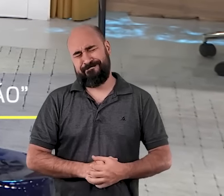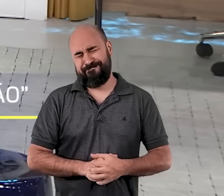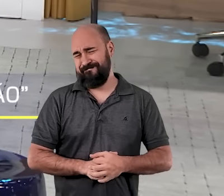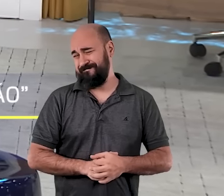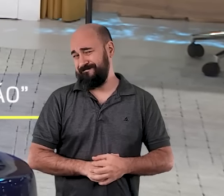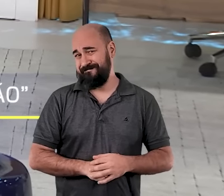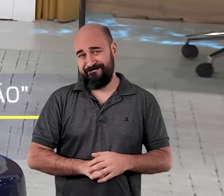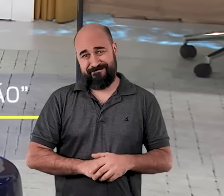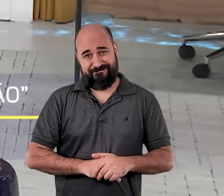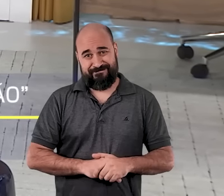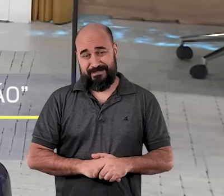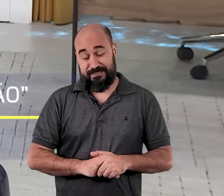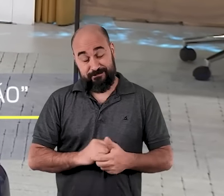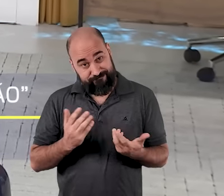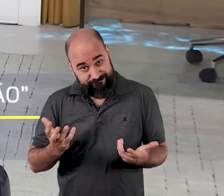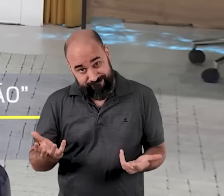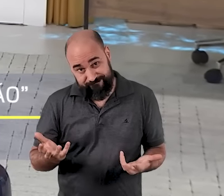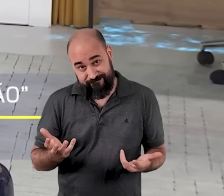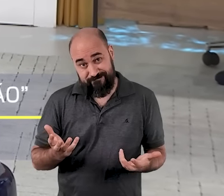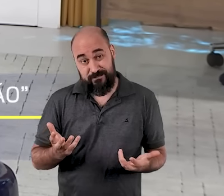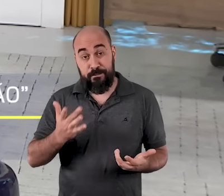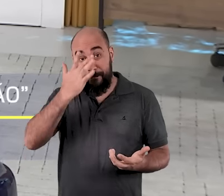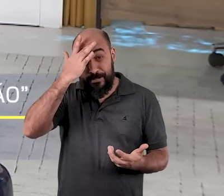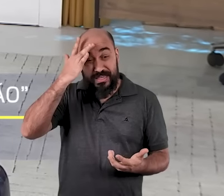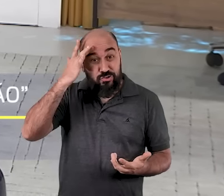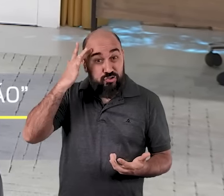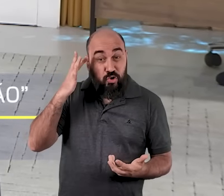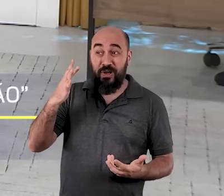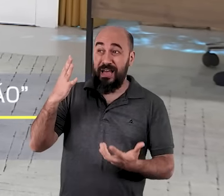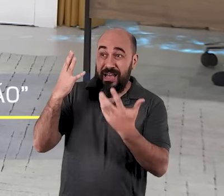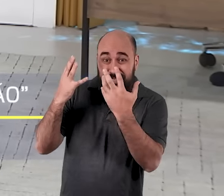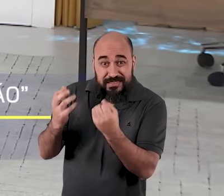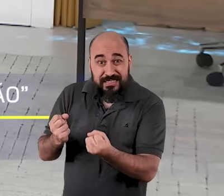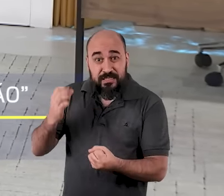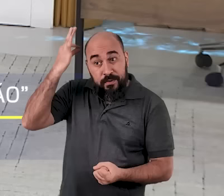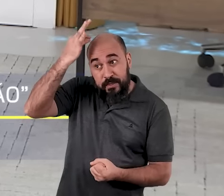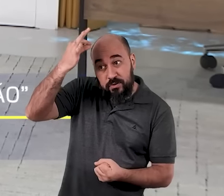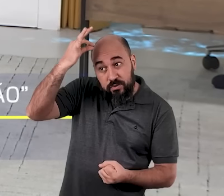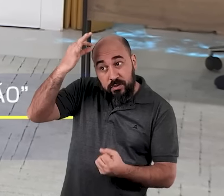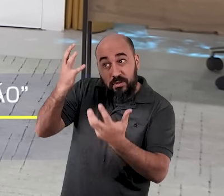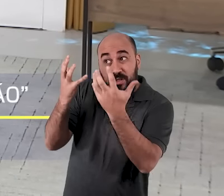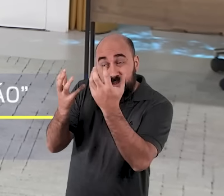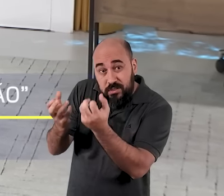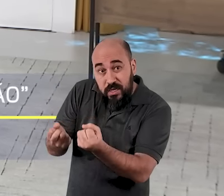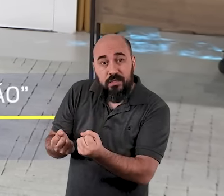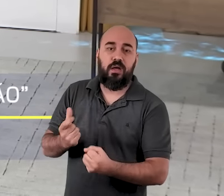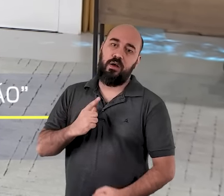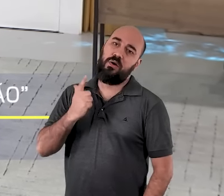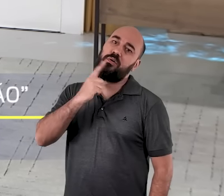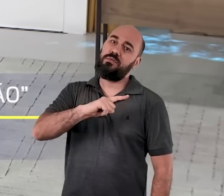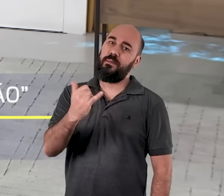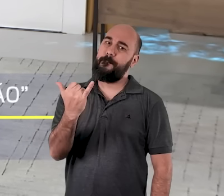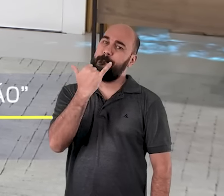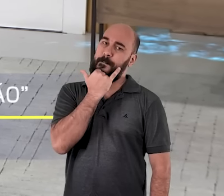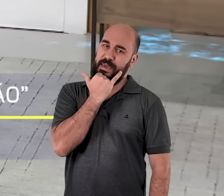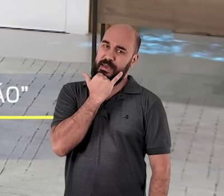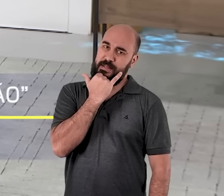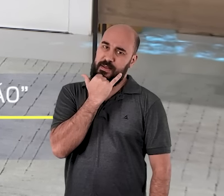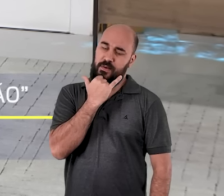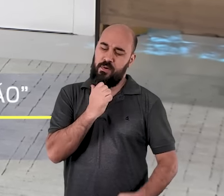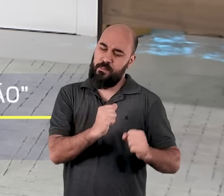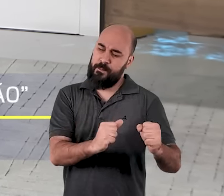que são sensíveis à voz do Espírito é que recebem do Senhor o perdão dos seus pecados, o poder para terem